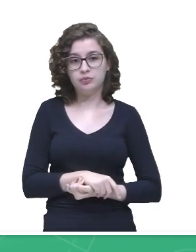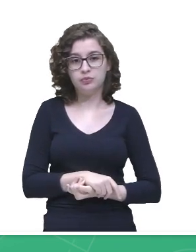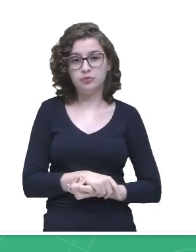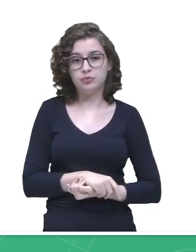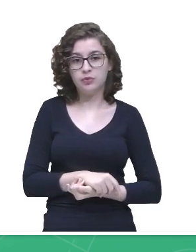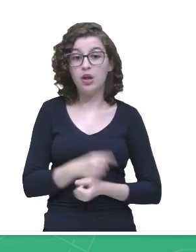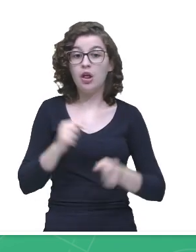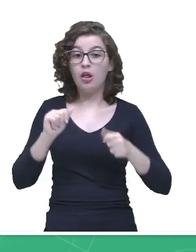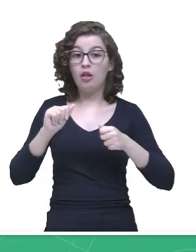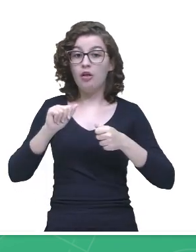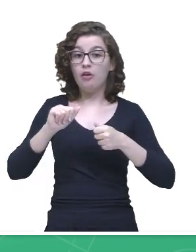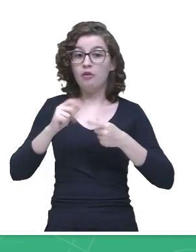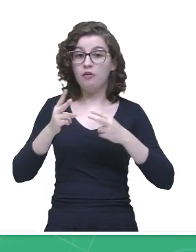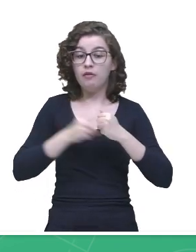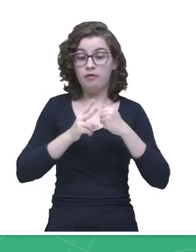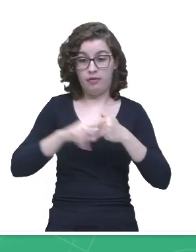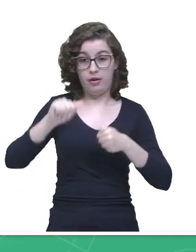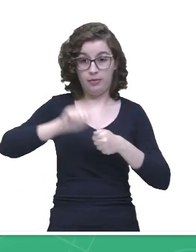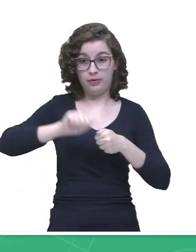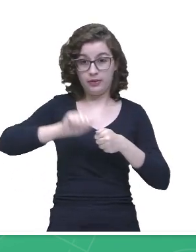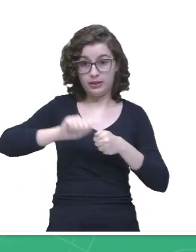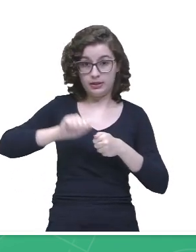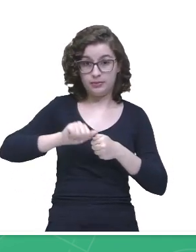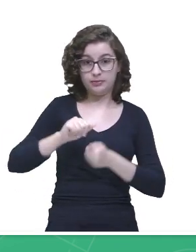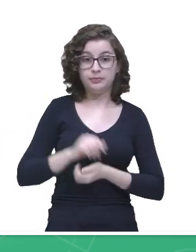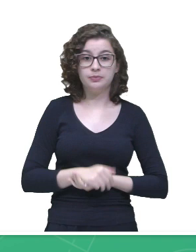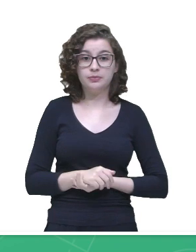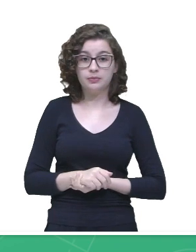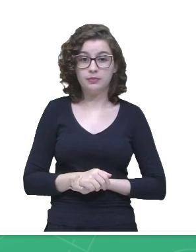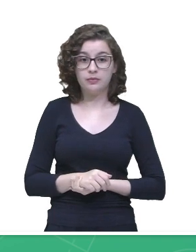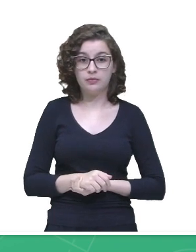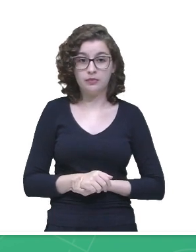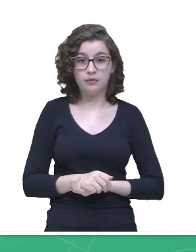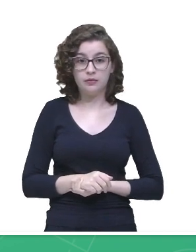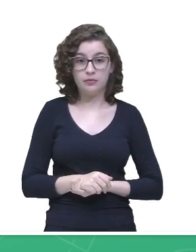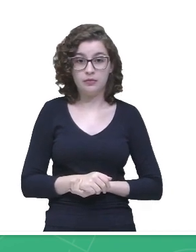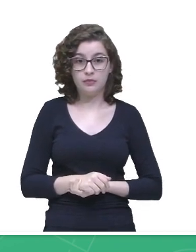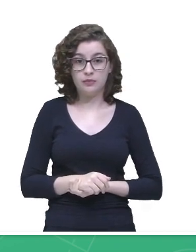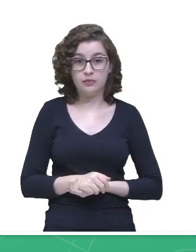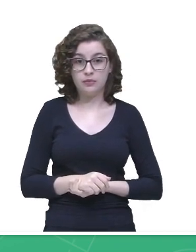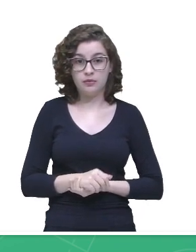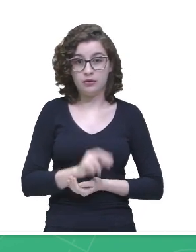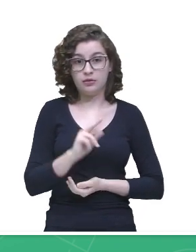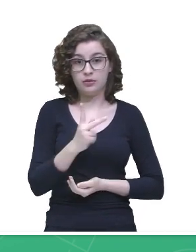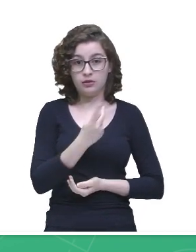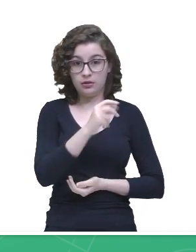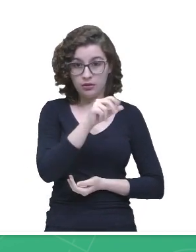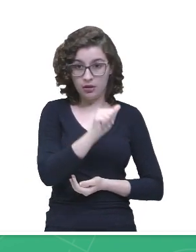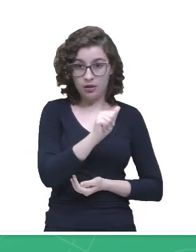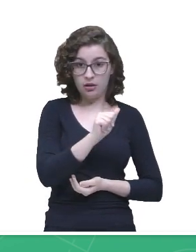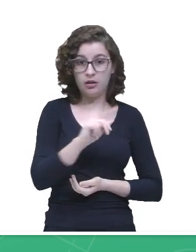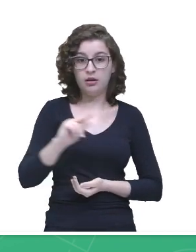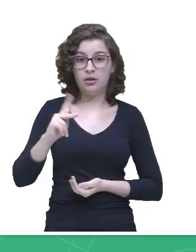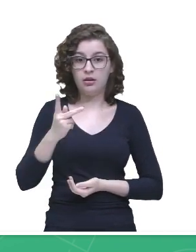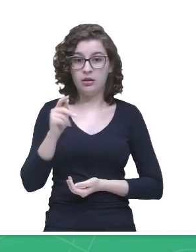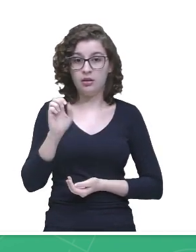ser, este mês, aí vem aqui o verbo haber, ó, ha hecho